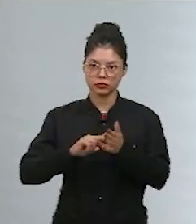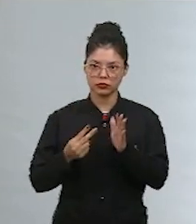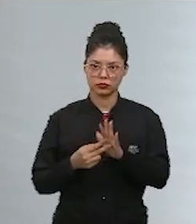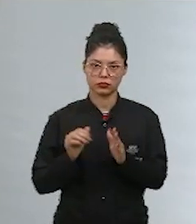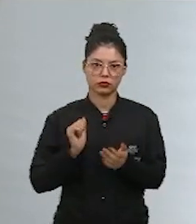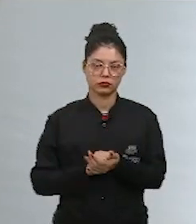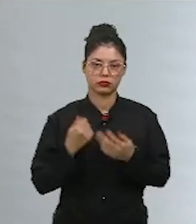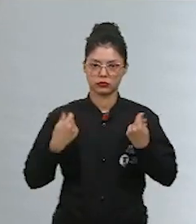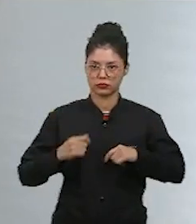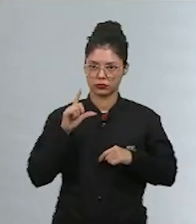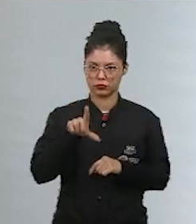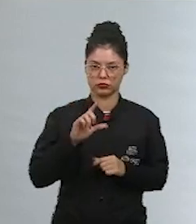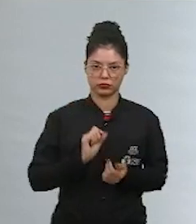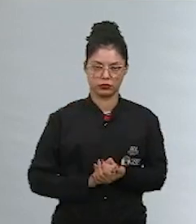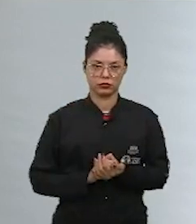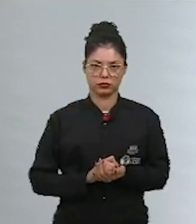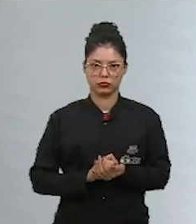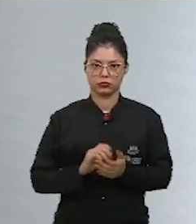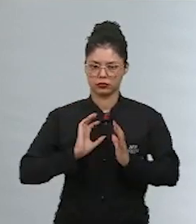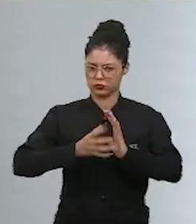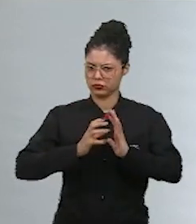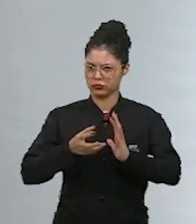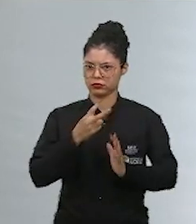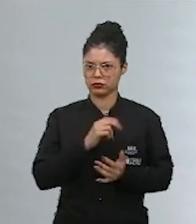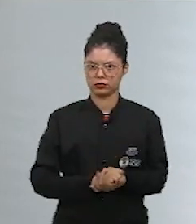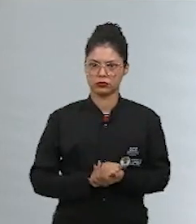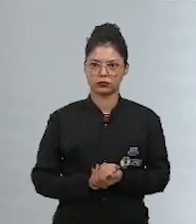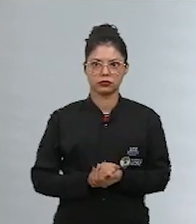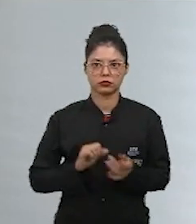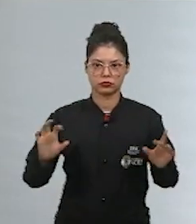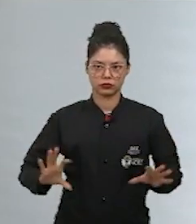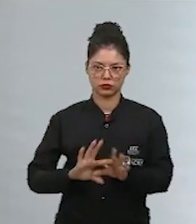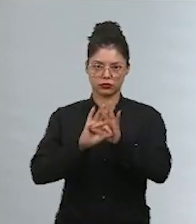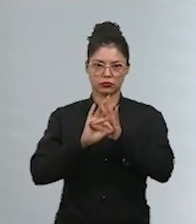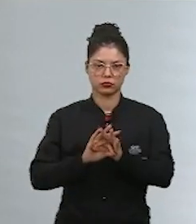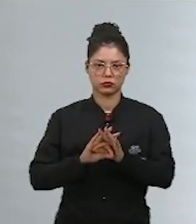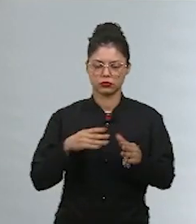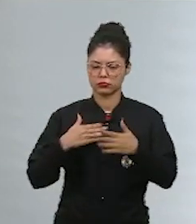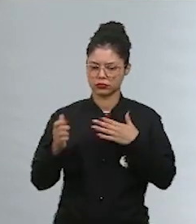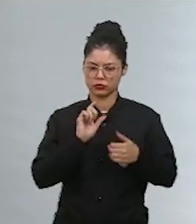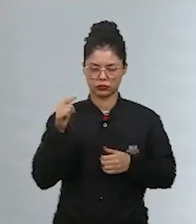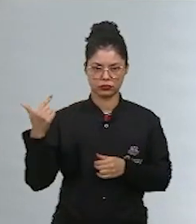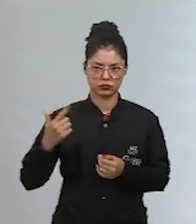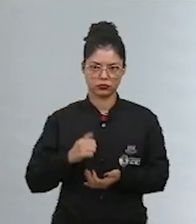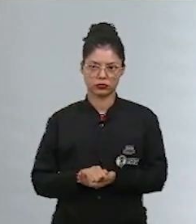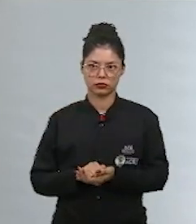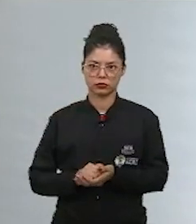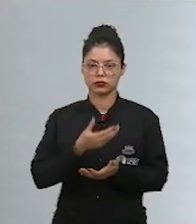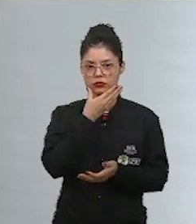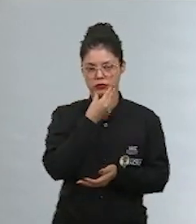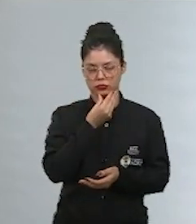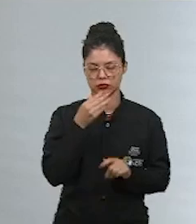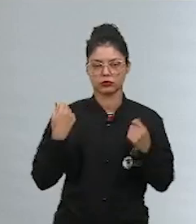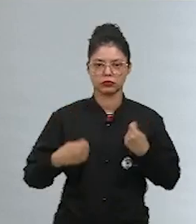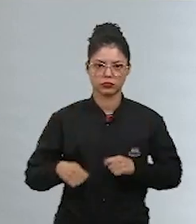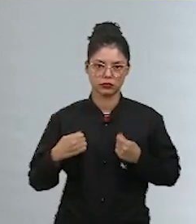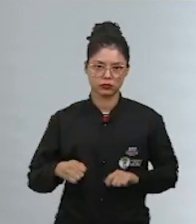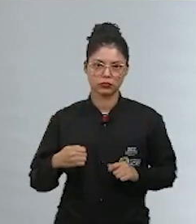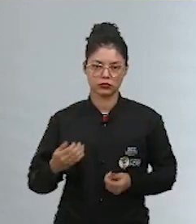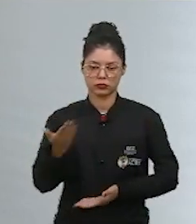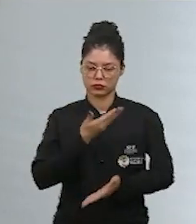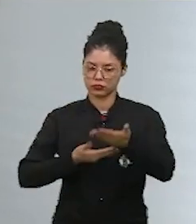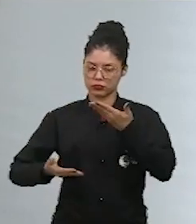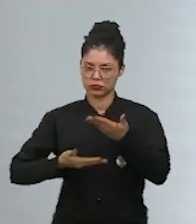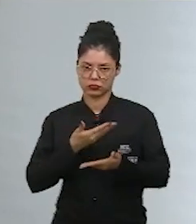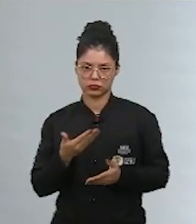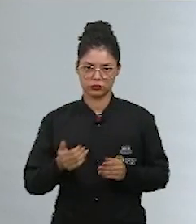que necessariamente ser partido político, ou ser associação, ou ser cooperativa. O homem necessita do